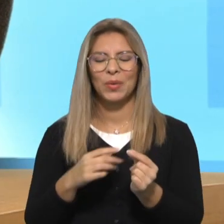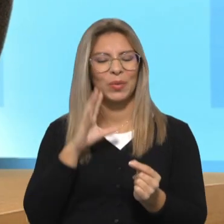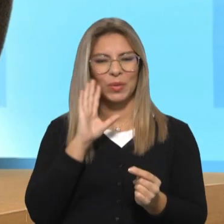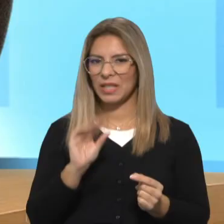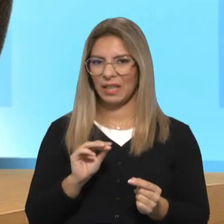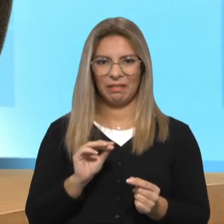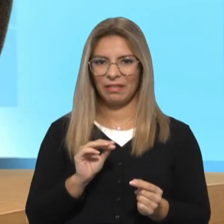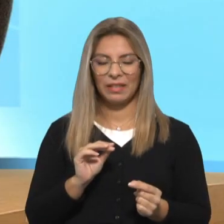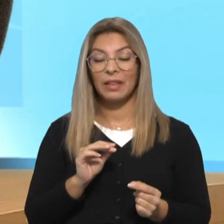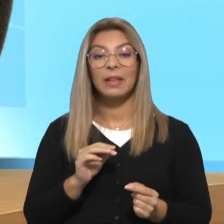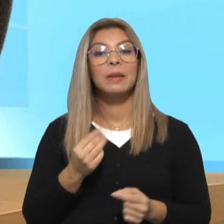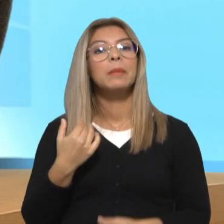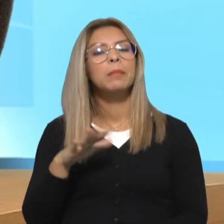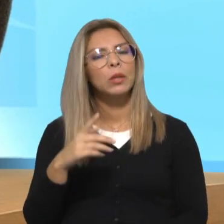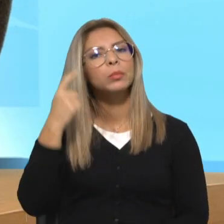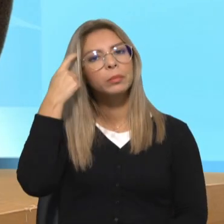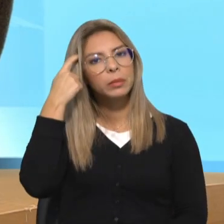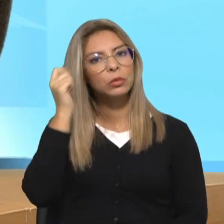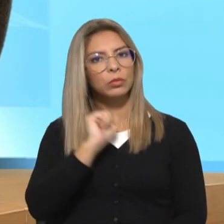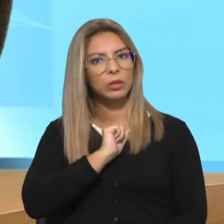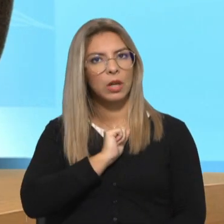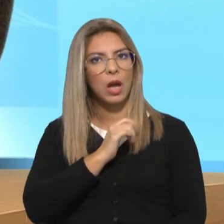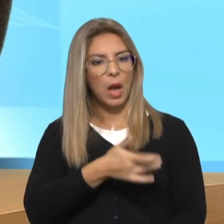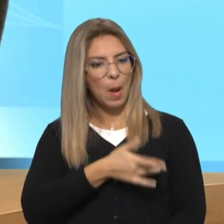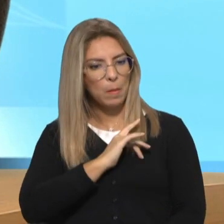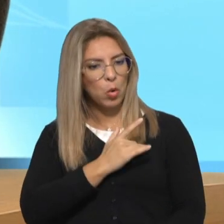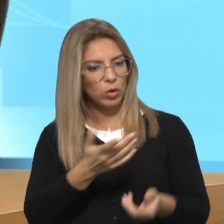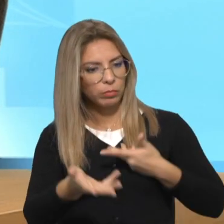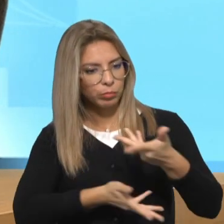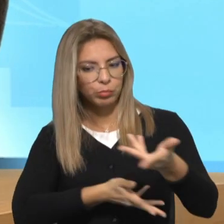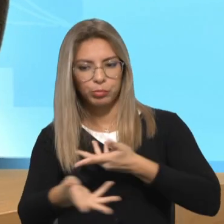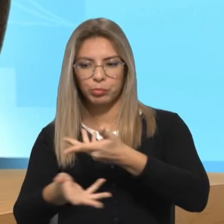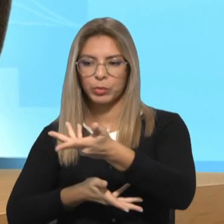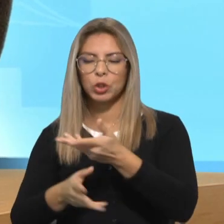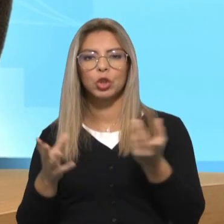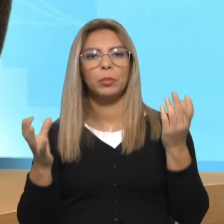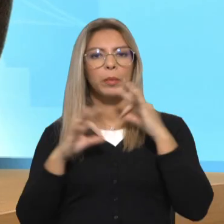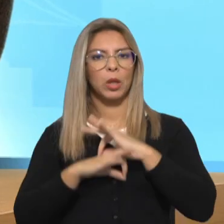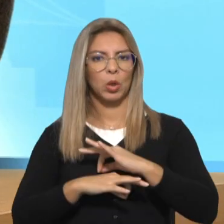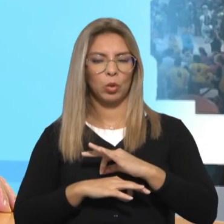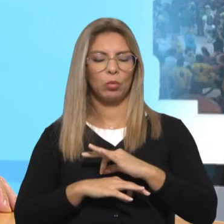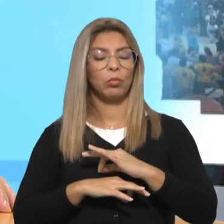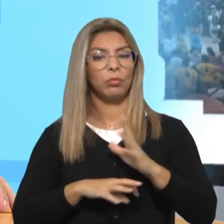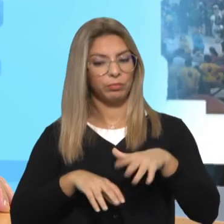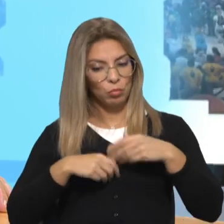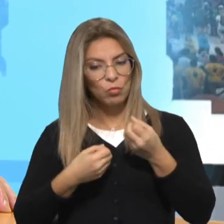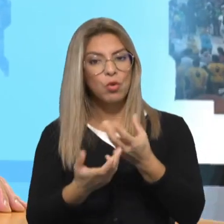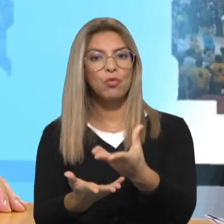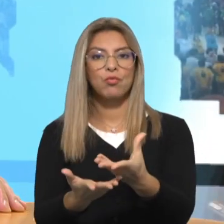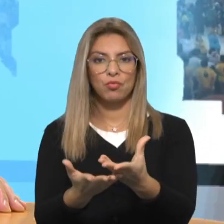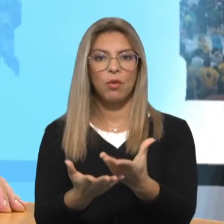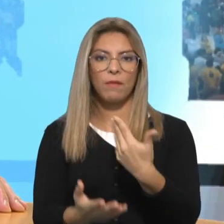eu penso que no amor recíproco o Espírito vai falar. Quer dizer, se mantivermos